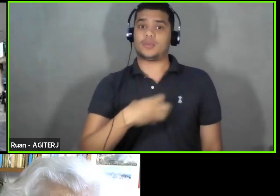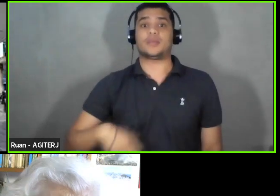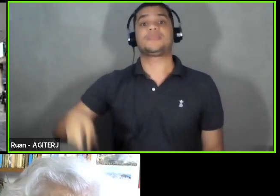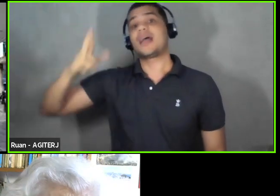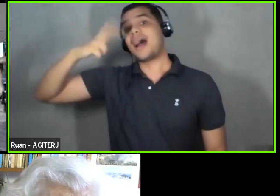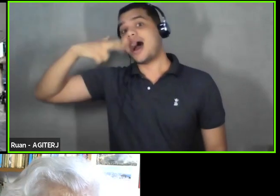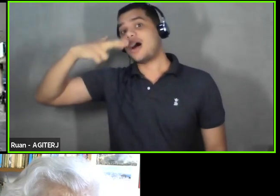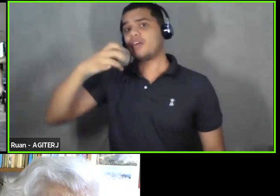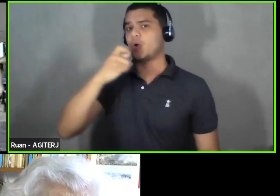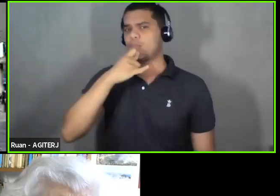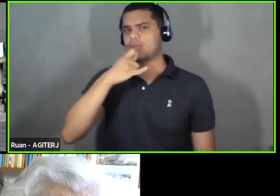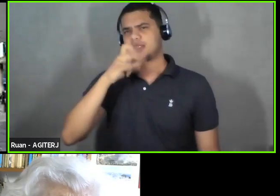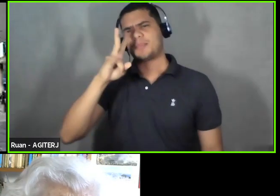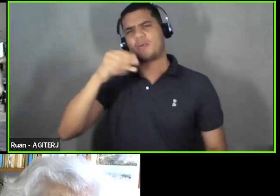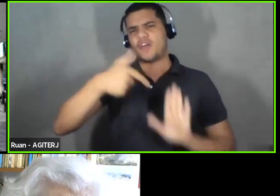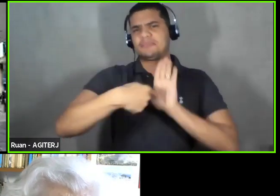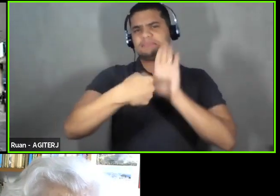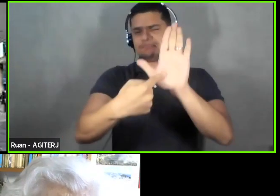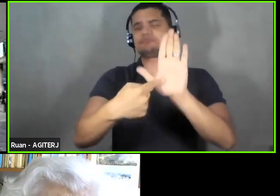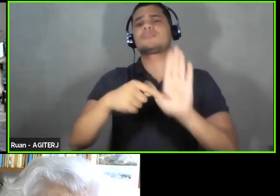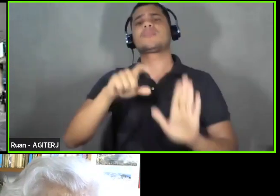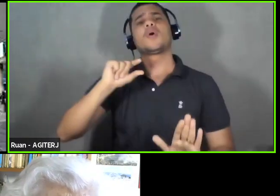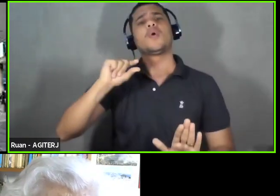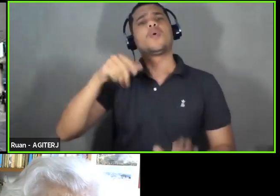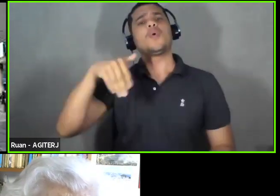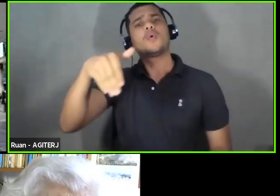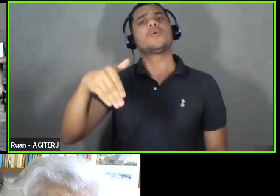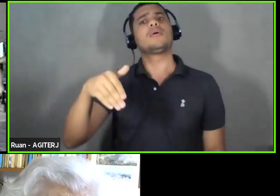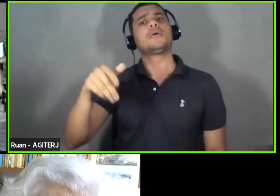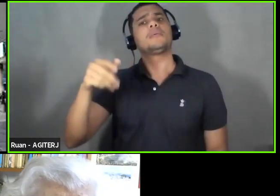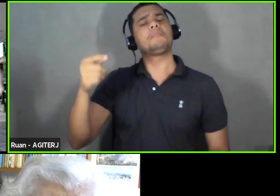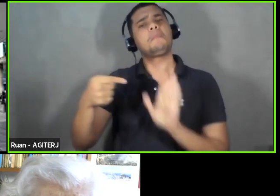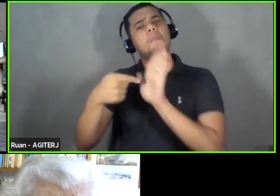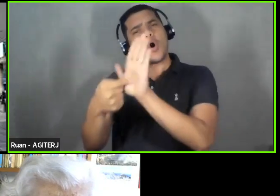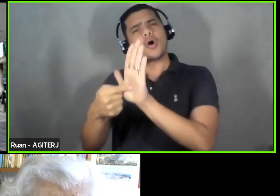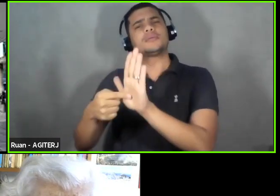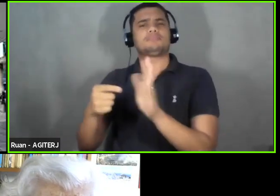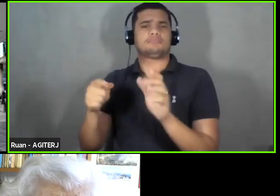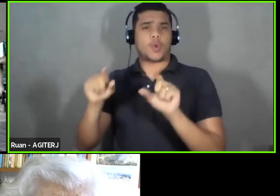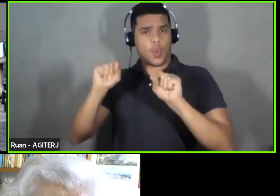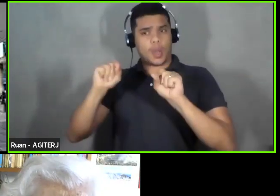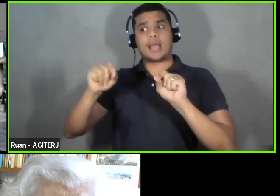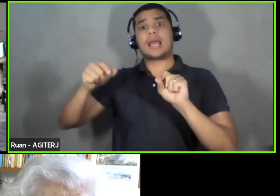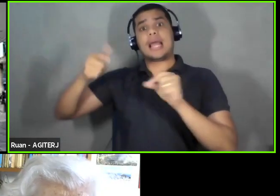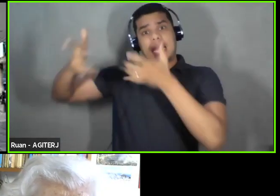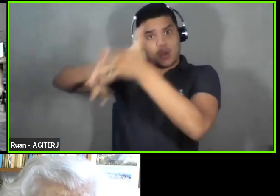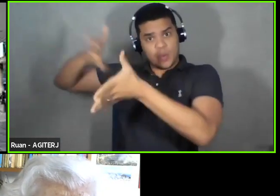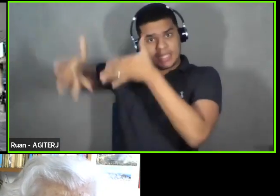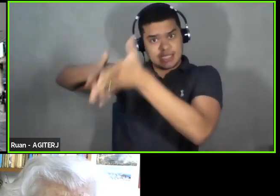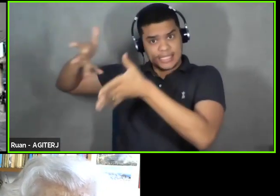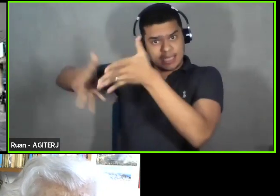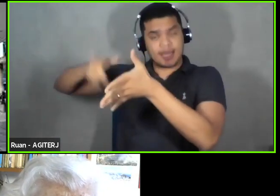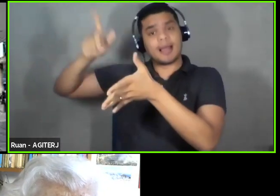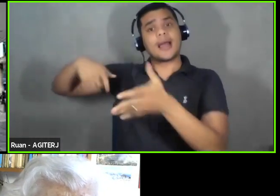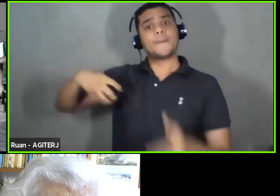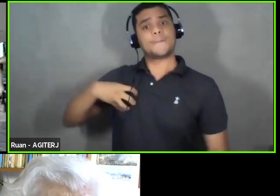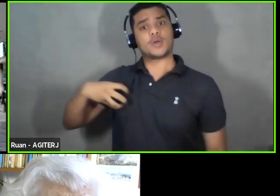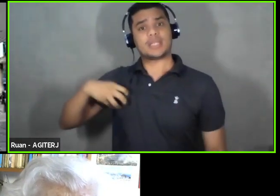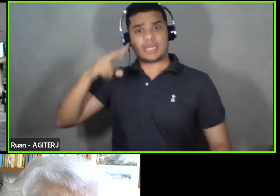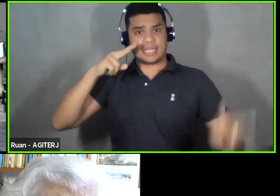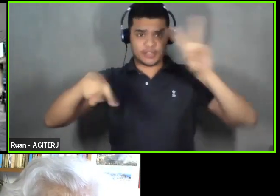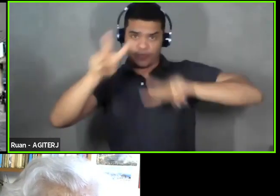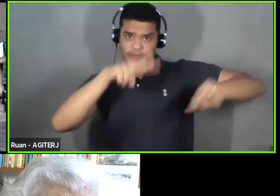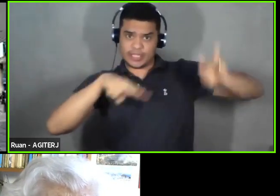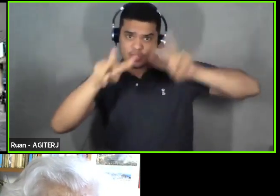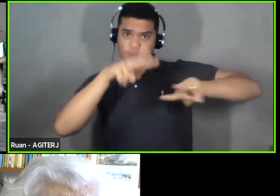por exemplo, que vai falar daqui a pouco, pondera que, mesmo as línguas de sinais sendo línguas de modalidade visual, ainda